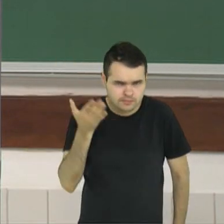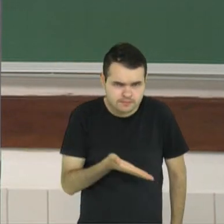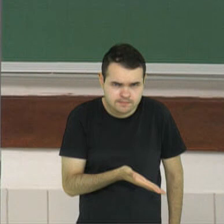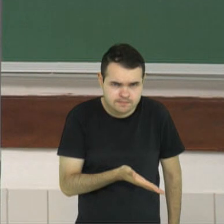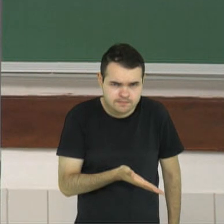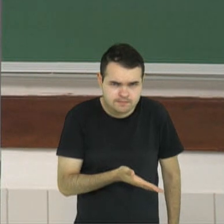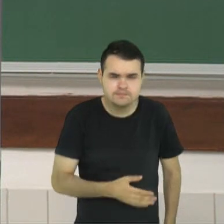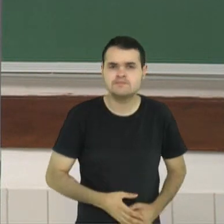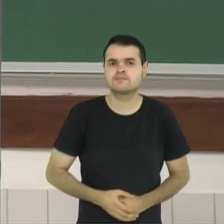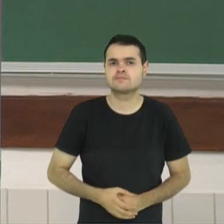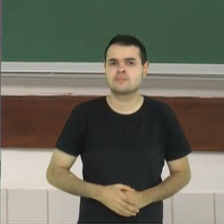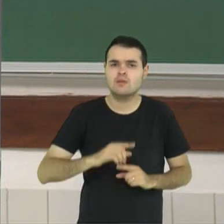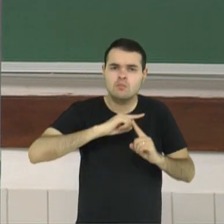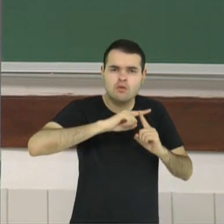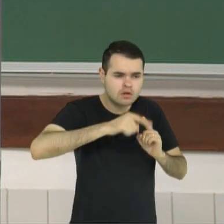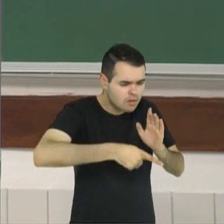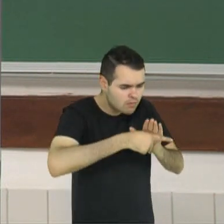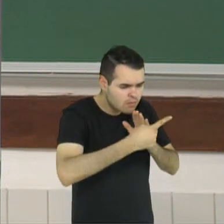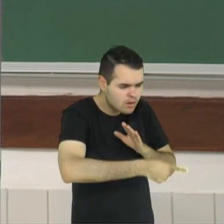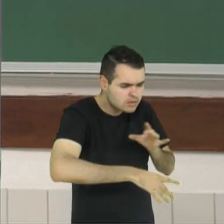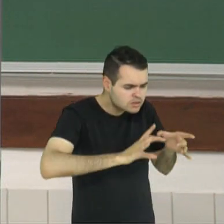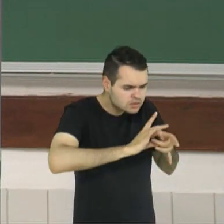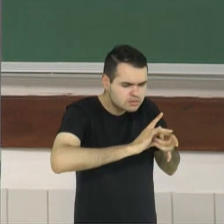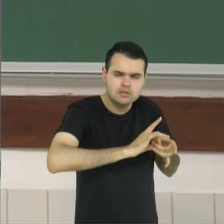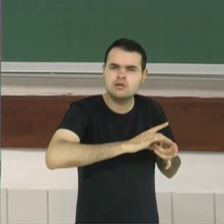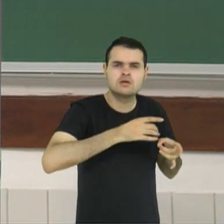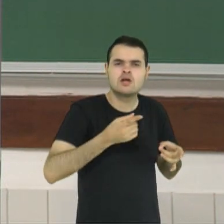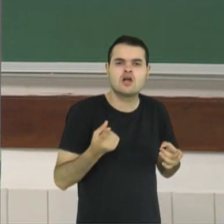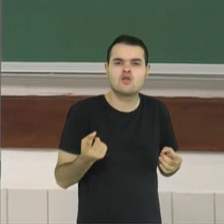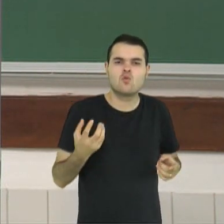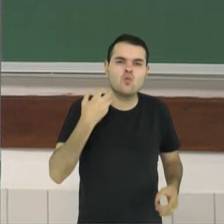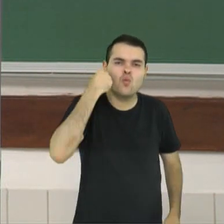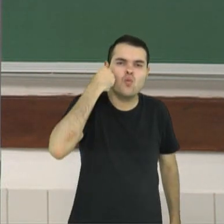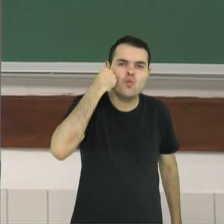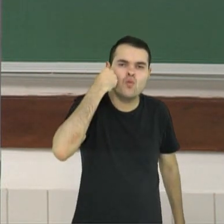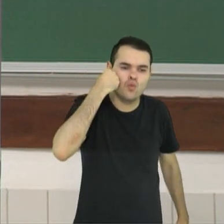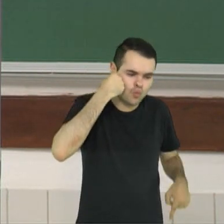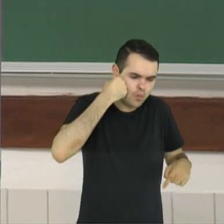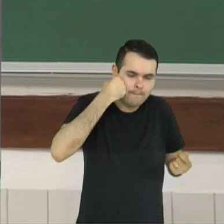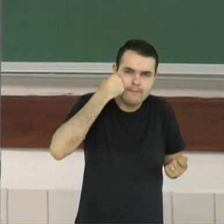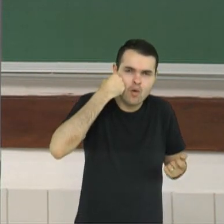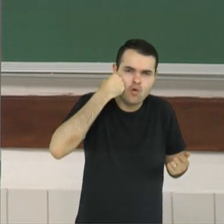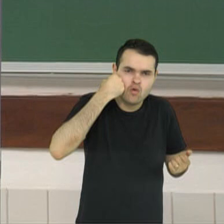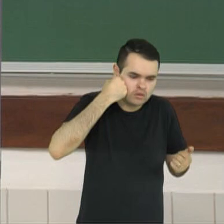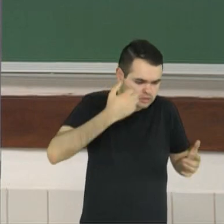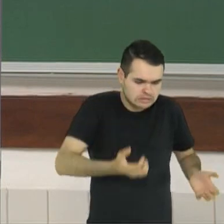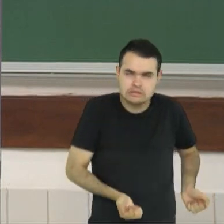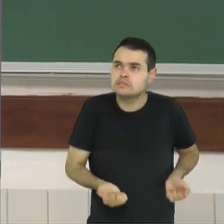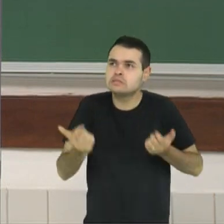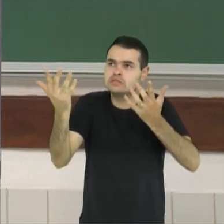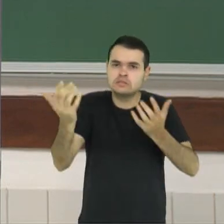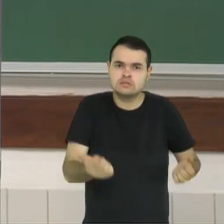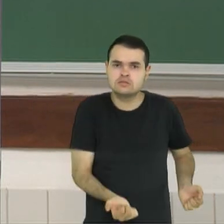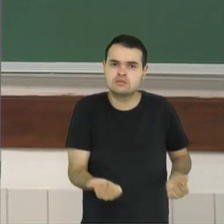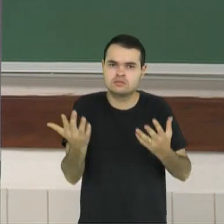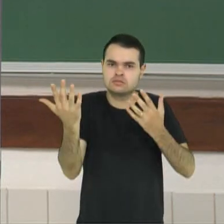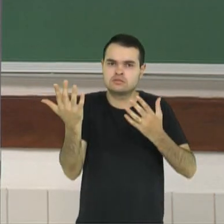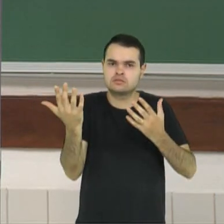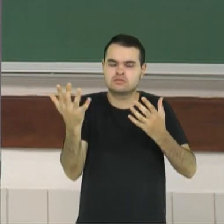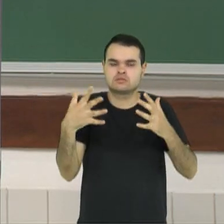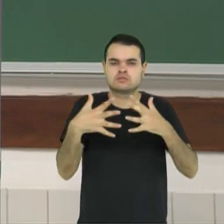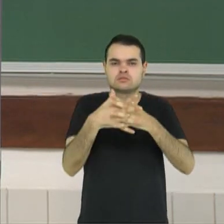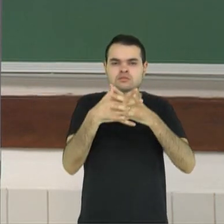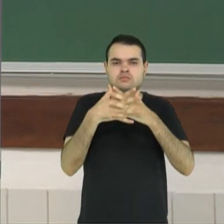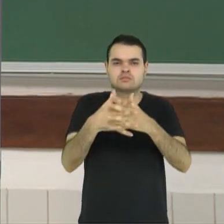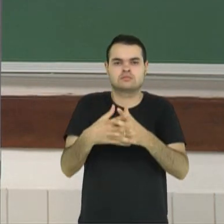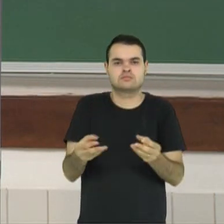riqueza? Fazer com que ele pegue pouco lucro de uma coisa que é dele mesmo? Entendeu, gente? Esse é o conflito que